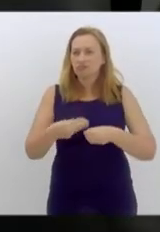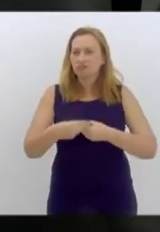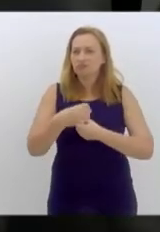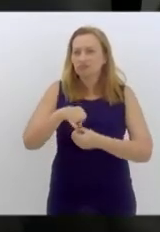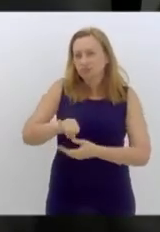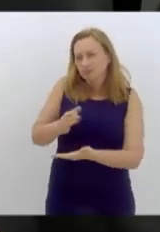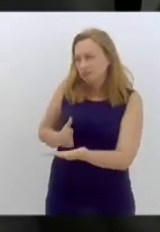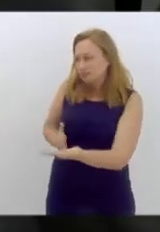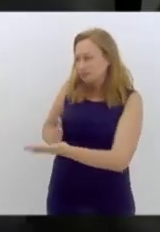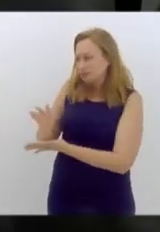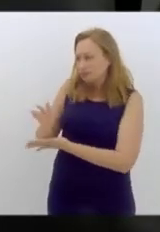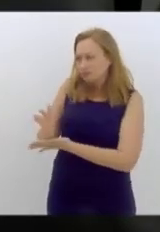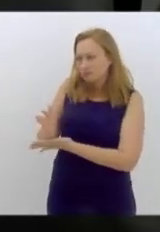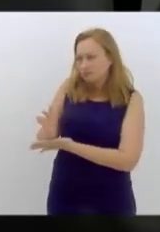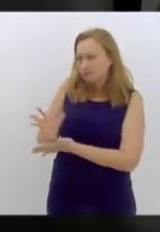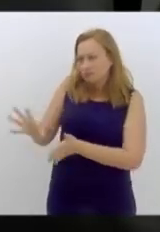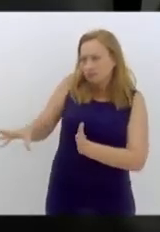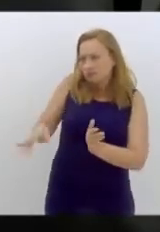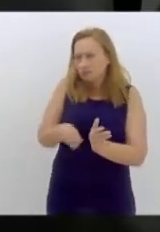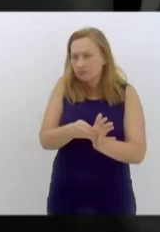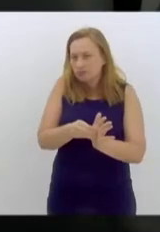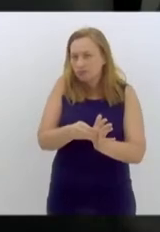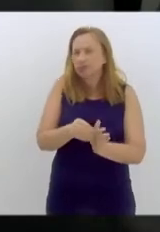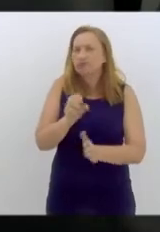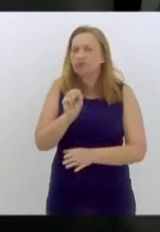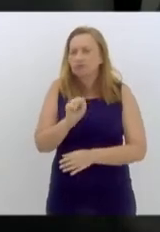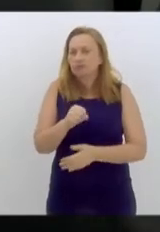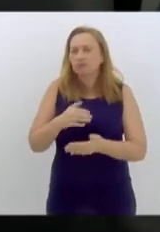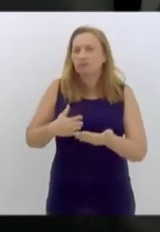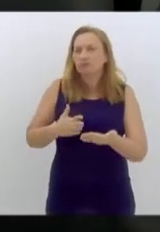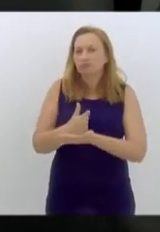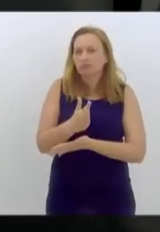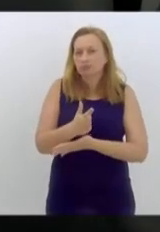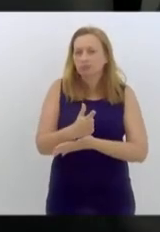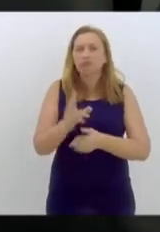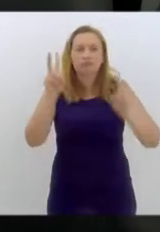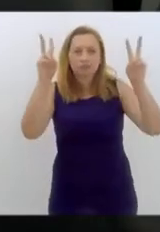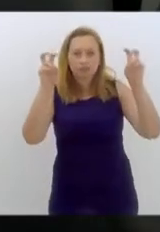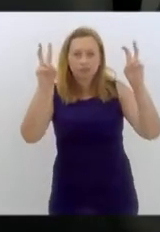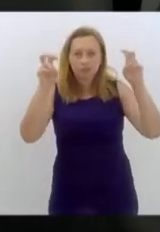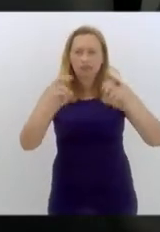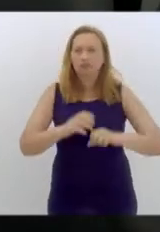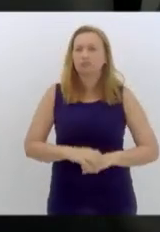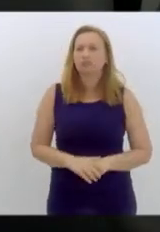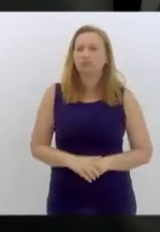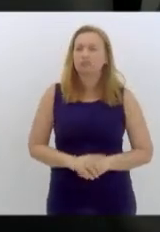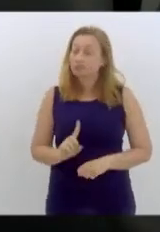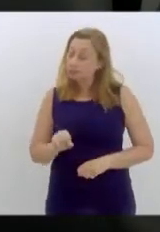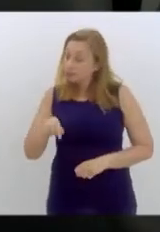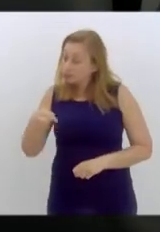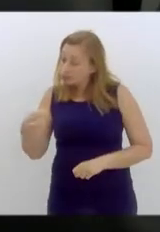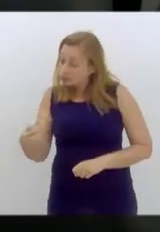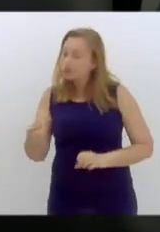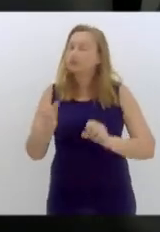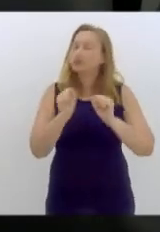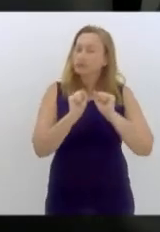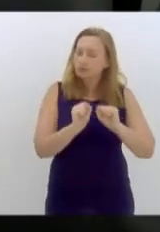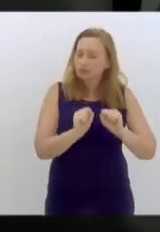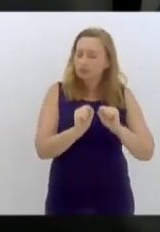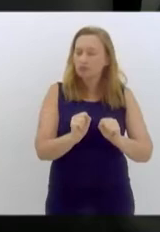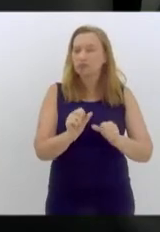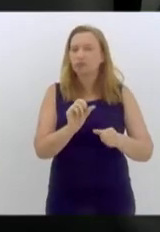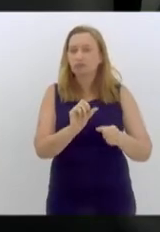aprova e já anexa que foi aprovado essa questão, depois a gente pode